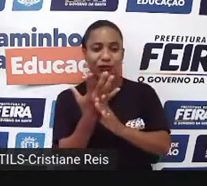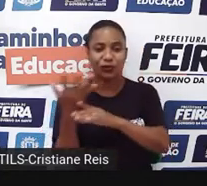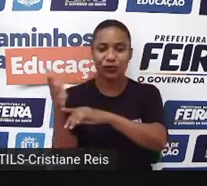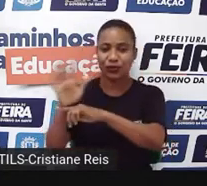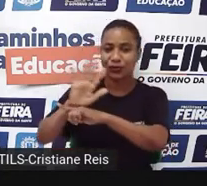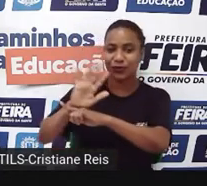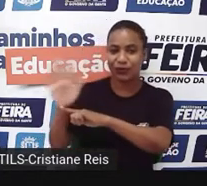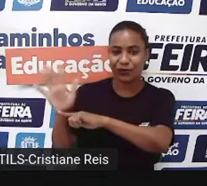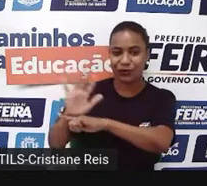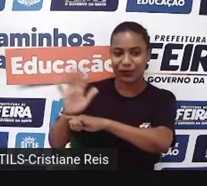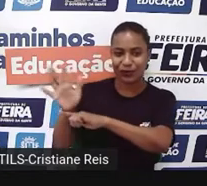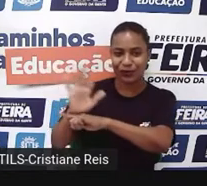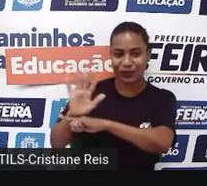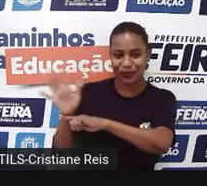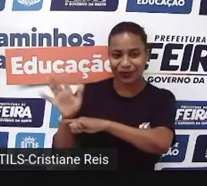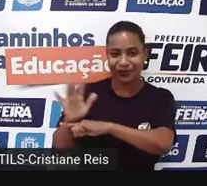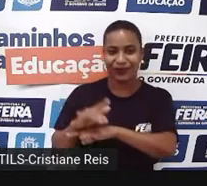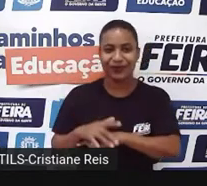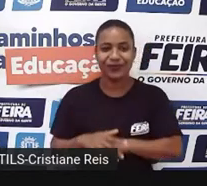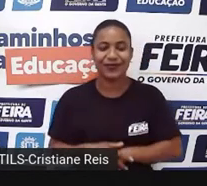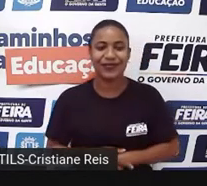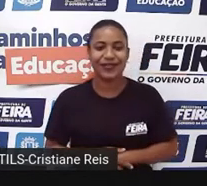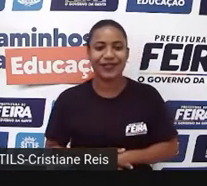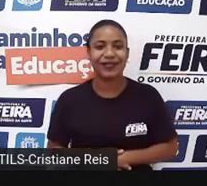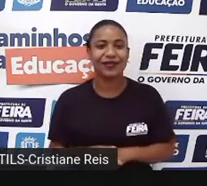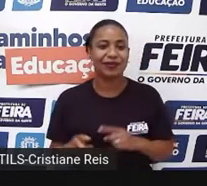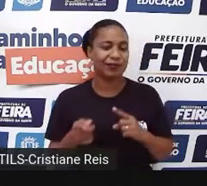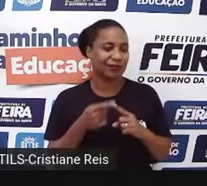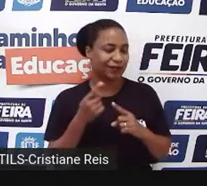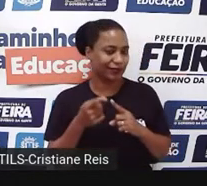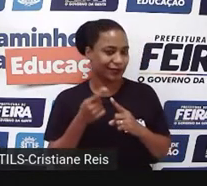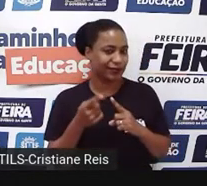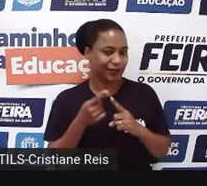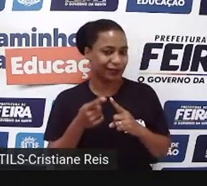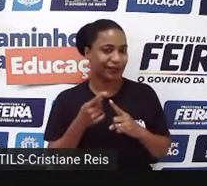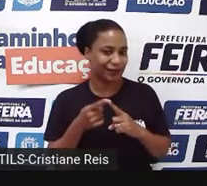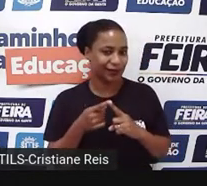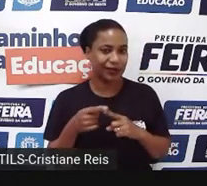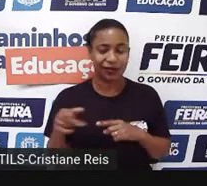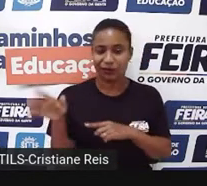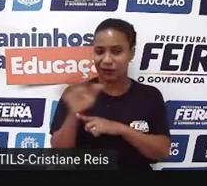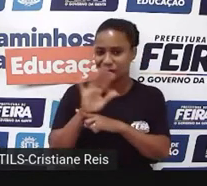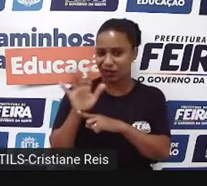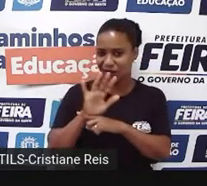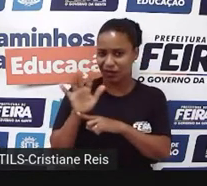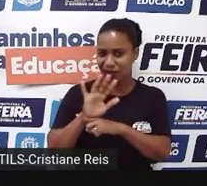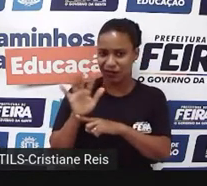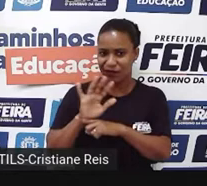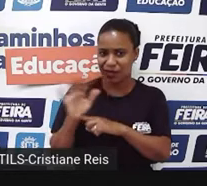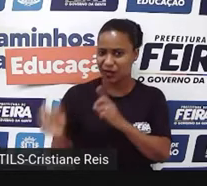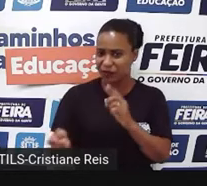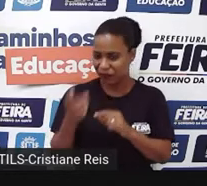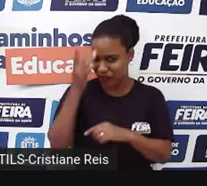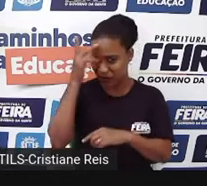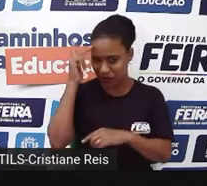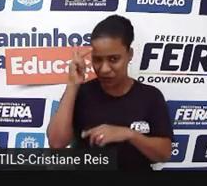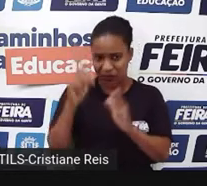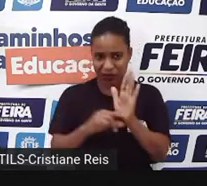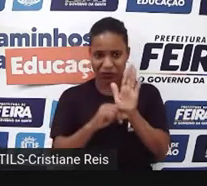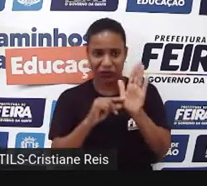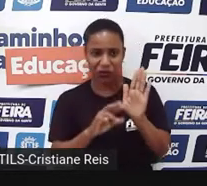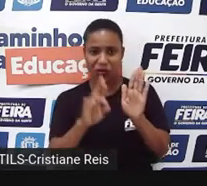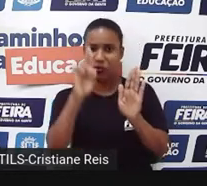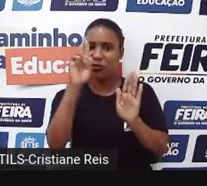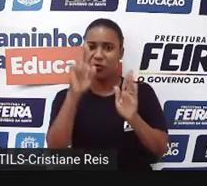cinema. Bom, primeiro de tudo, ninguém inventou o cinema. Por que ninguém inventou o cinema? Ora,